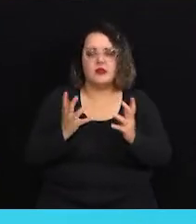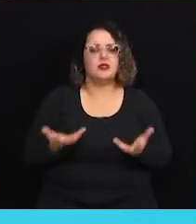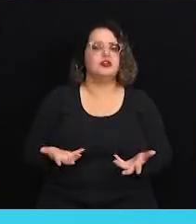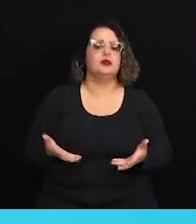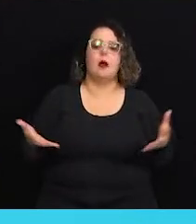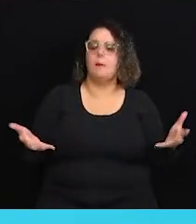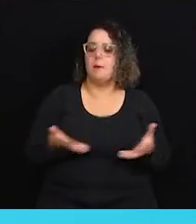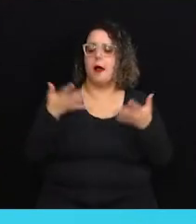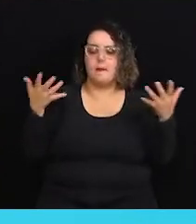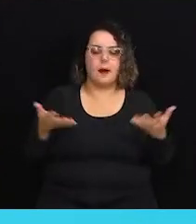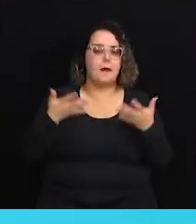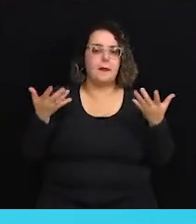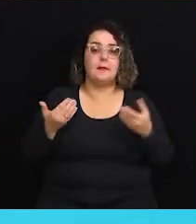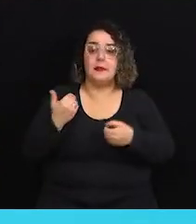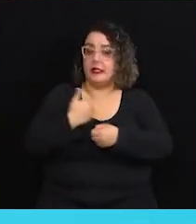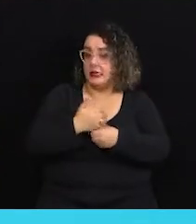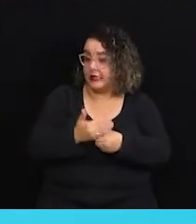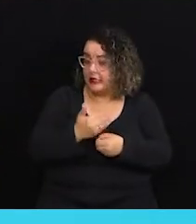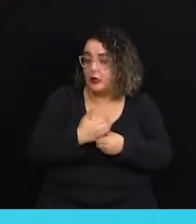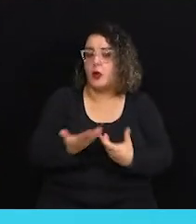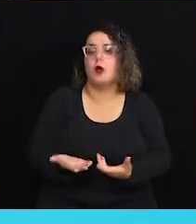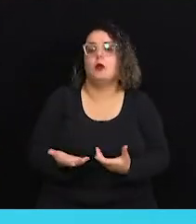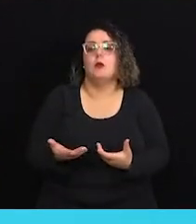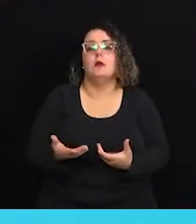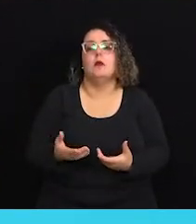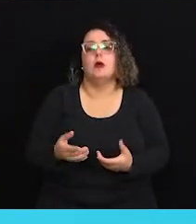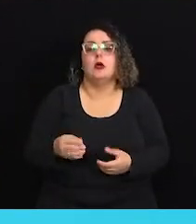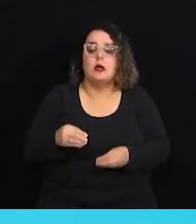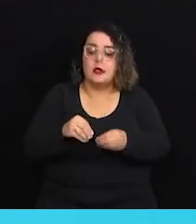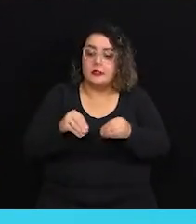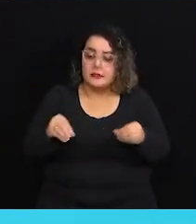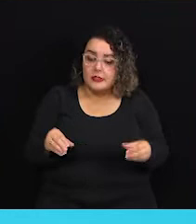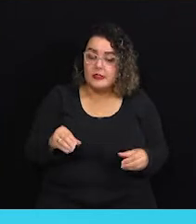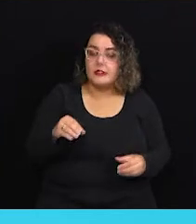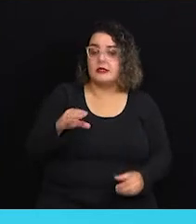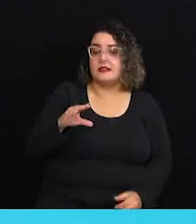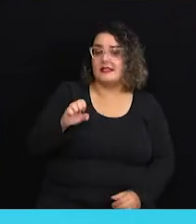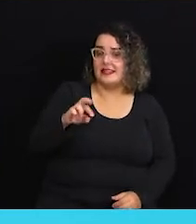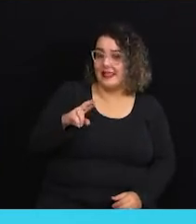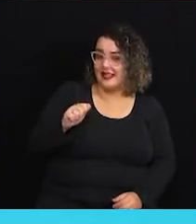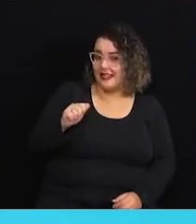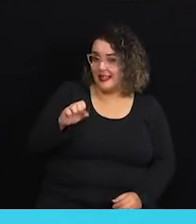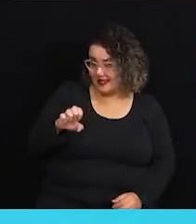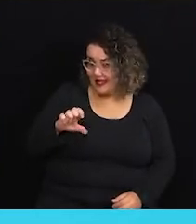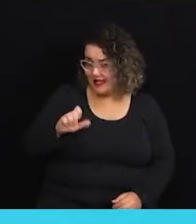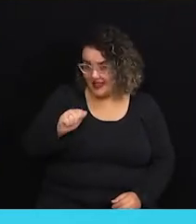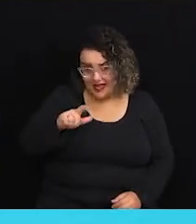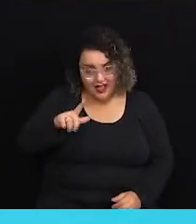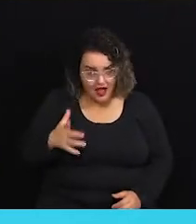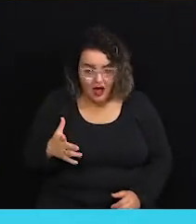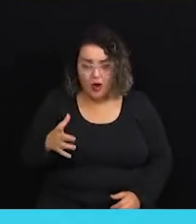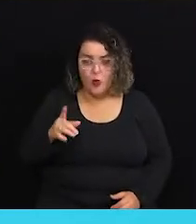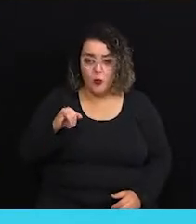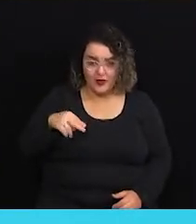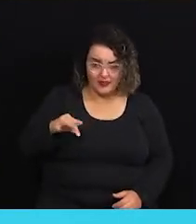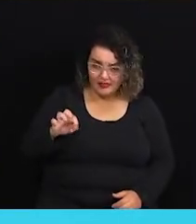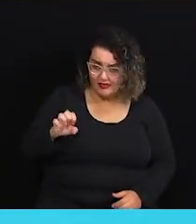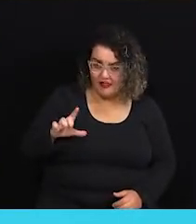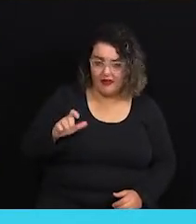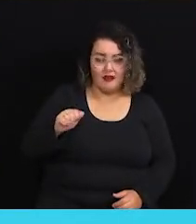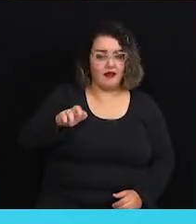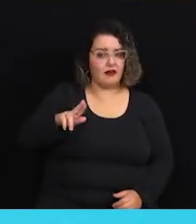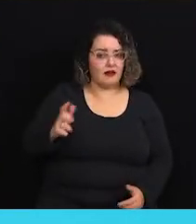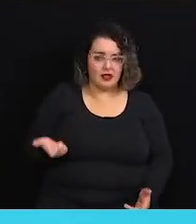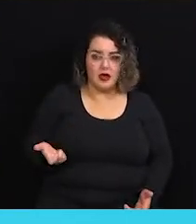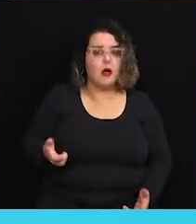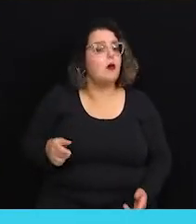é o suficiente para a gente conseguir controlar essas escapadas. E claro, né? Se você sentir vontade de comer um doce, não tem